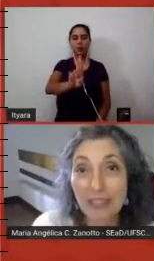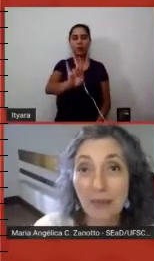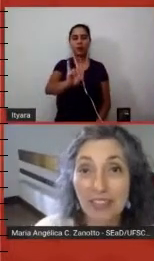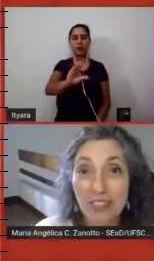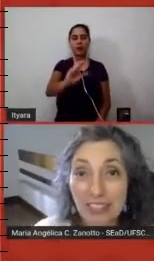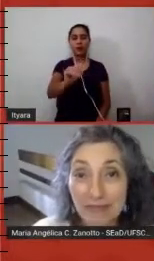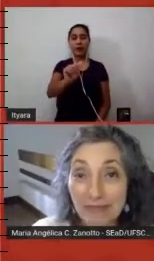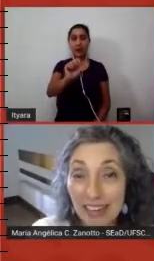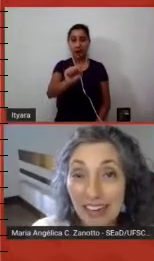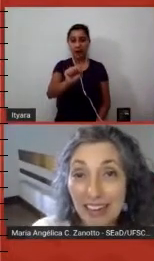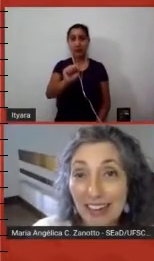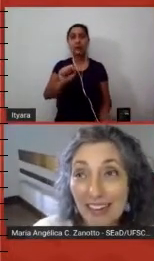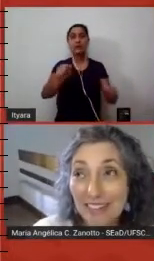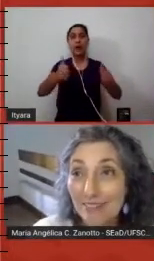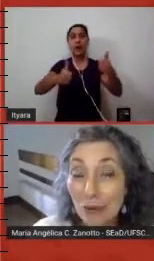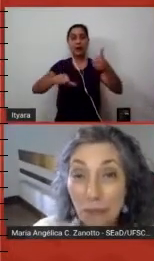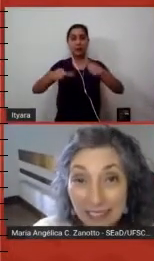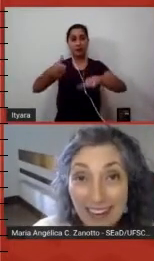é uma temática